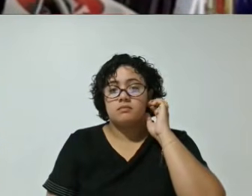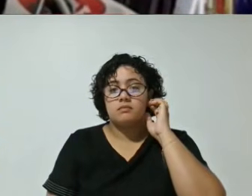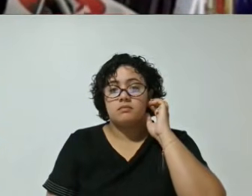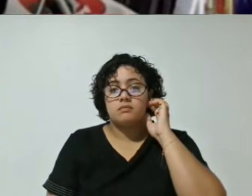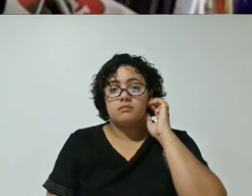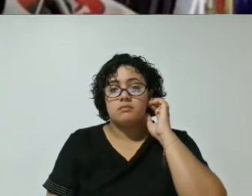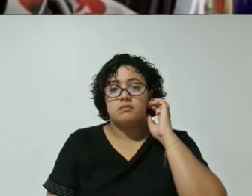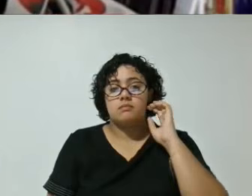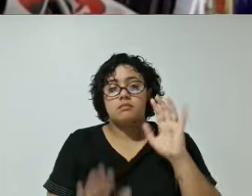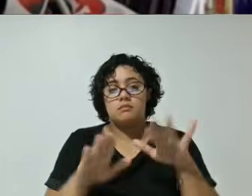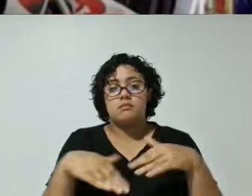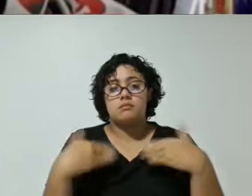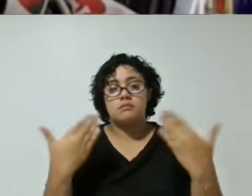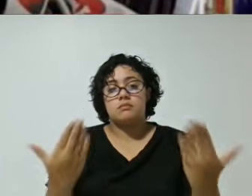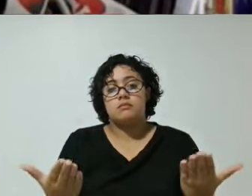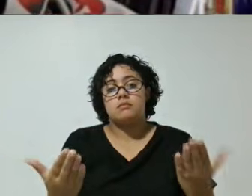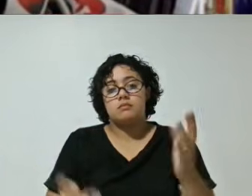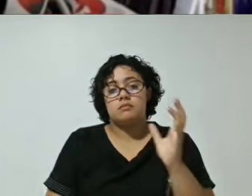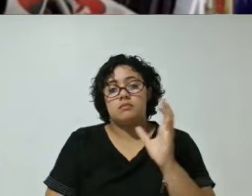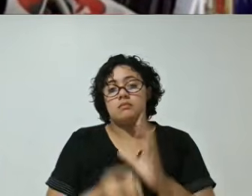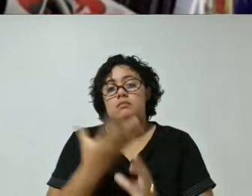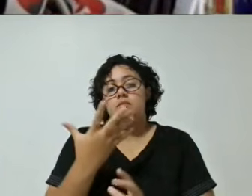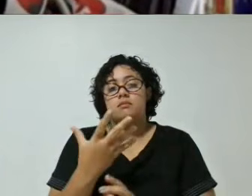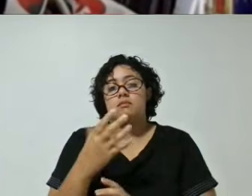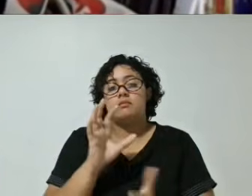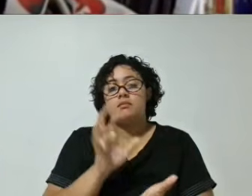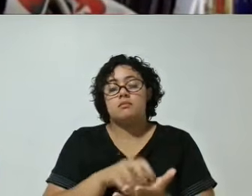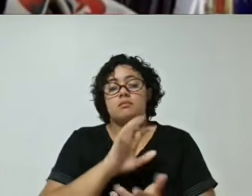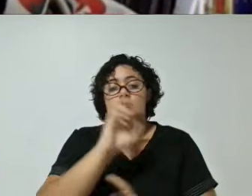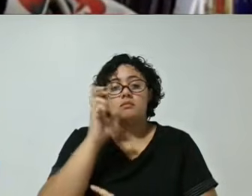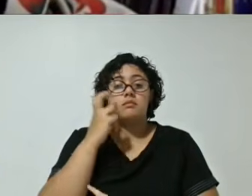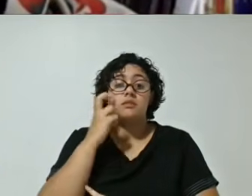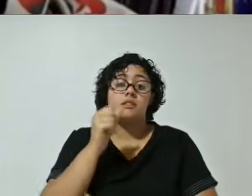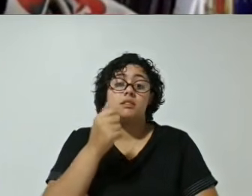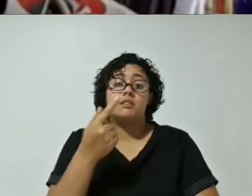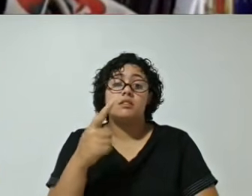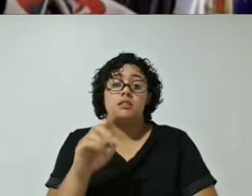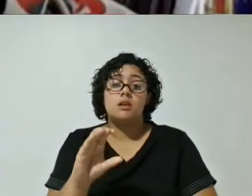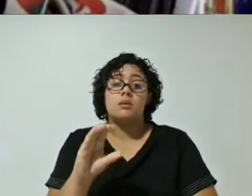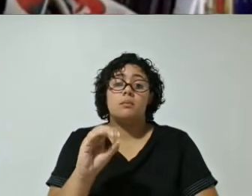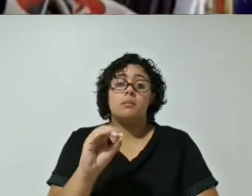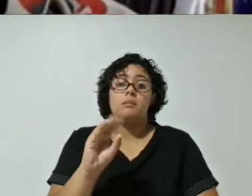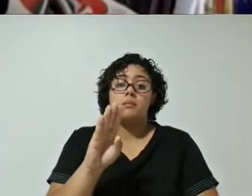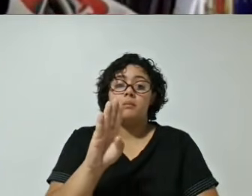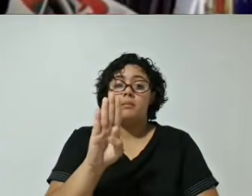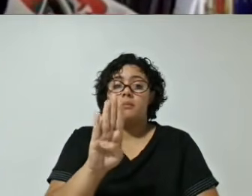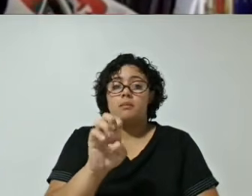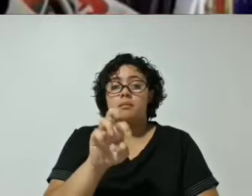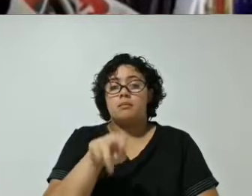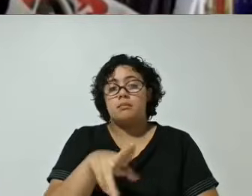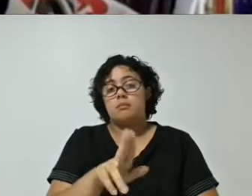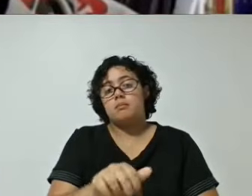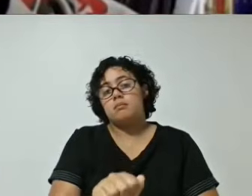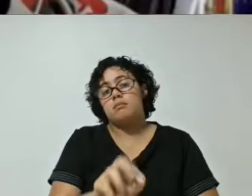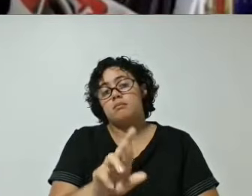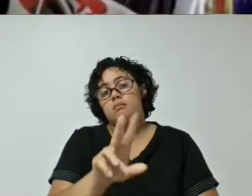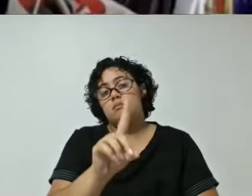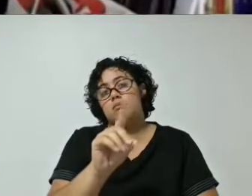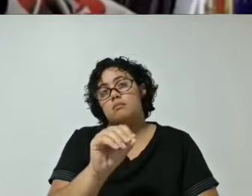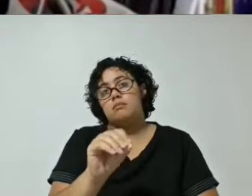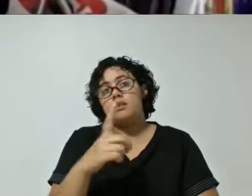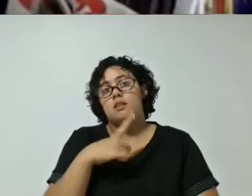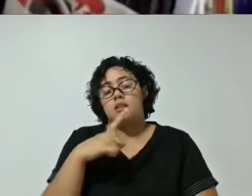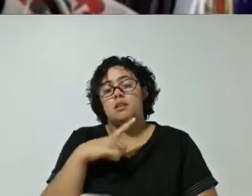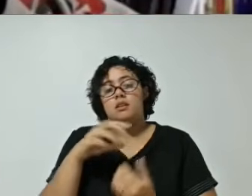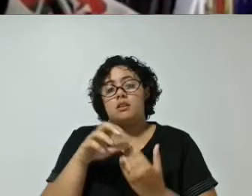quando é criado o Centro Cultural São Bernardo, a cultura ela teve um deslocamento, né, do centro para